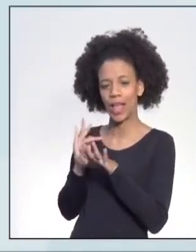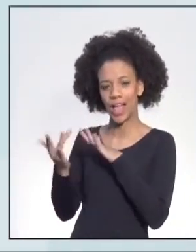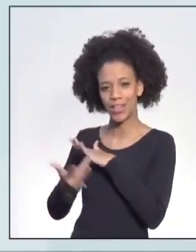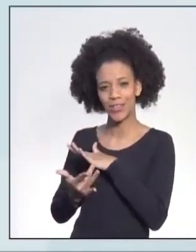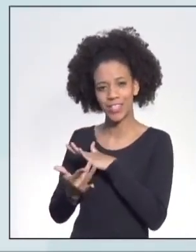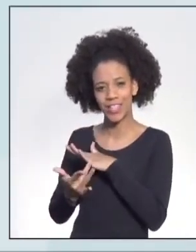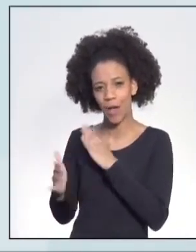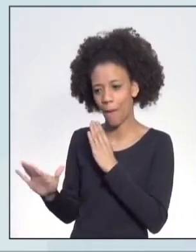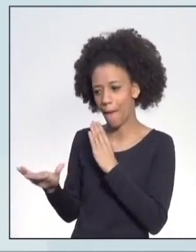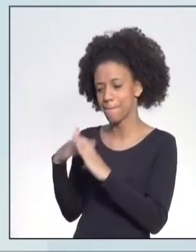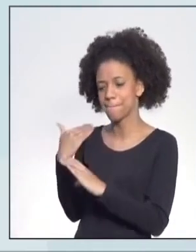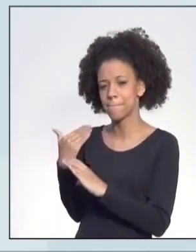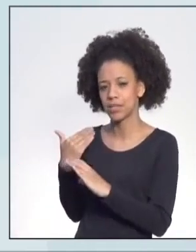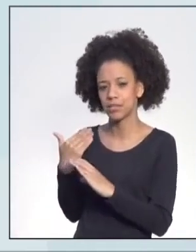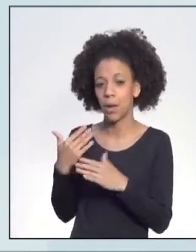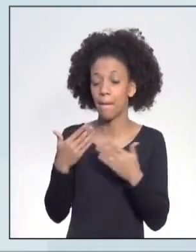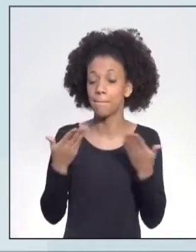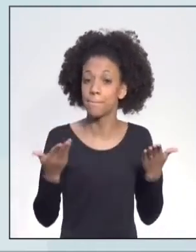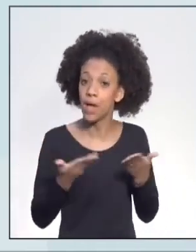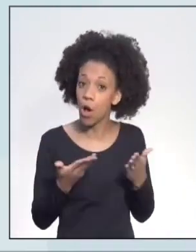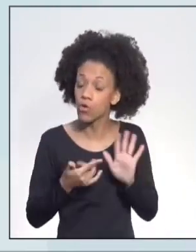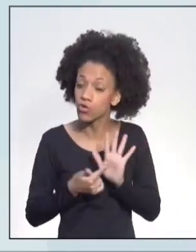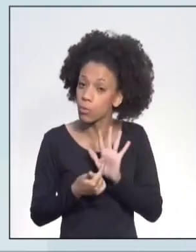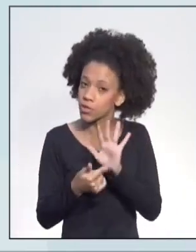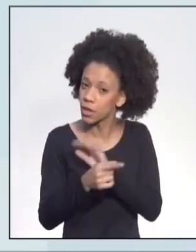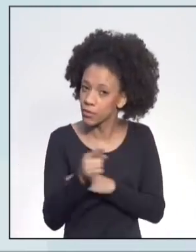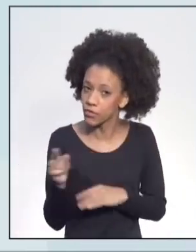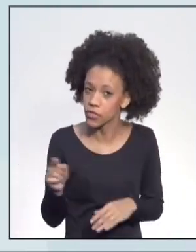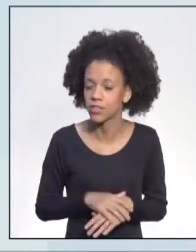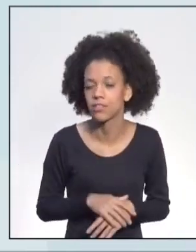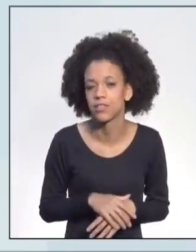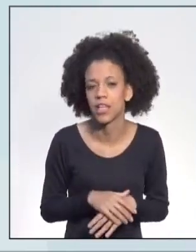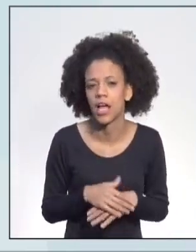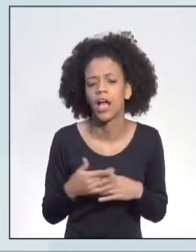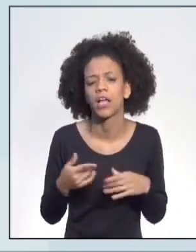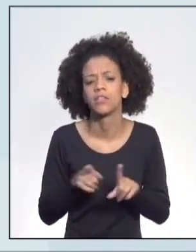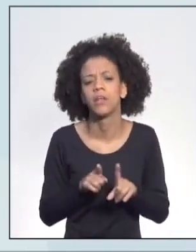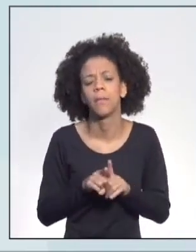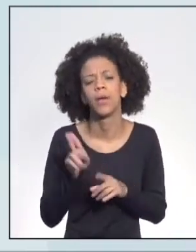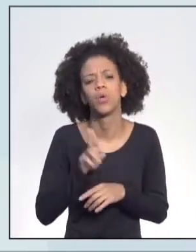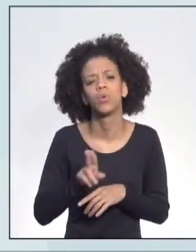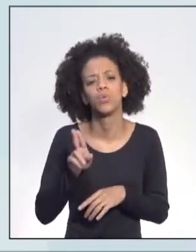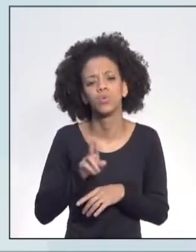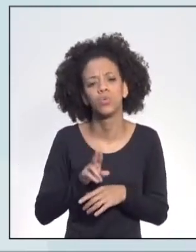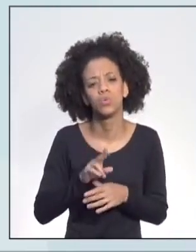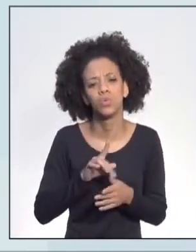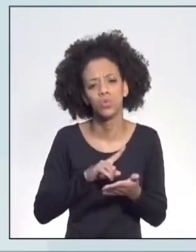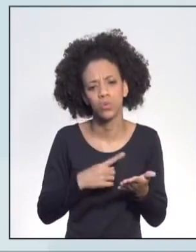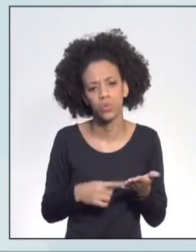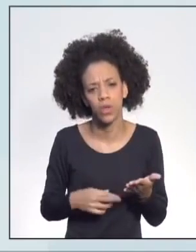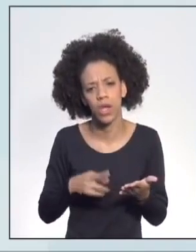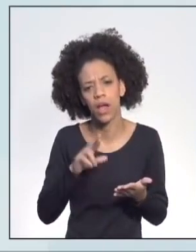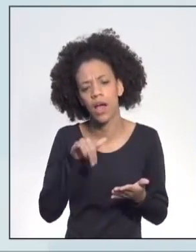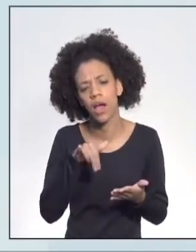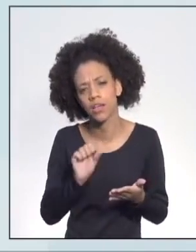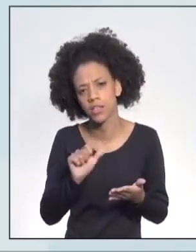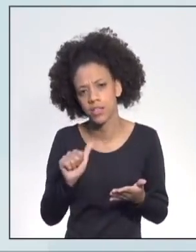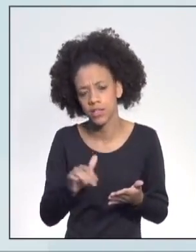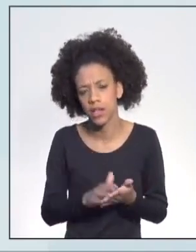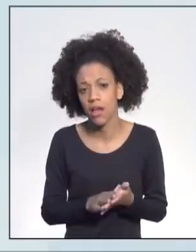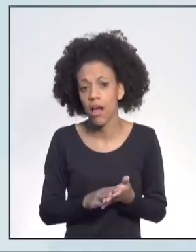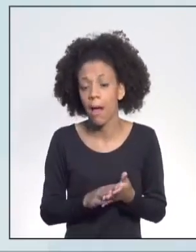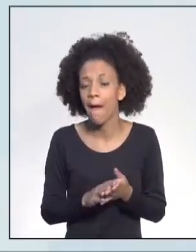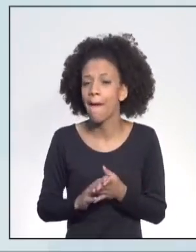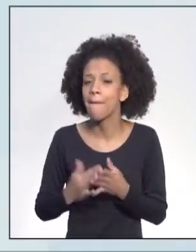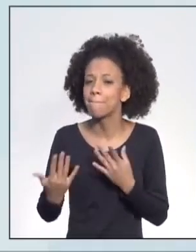aí o caderno dela para hoje mostrar para vocês. Aí estamos utilizando o caderno da aluna Raíssa Lima, para homenagear